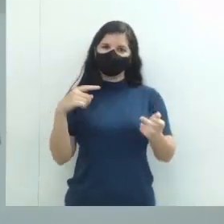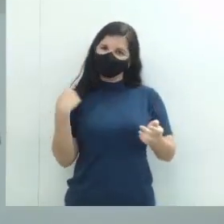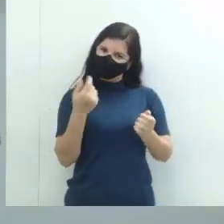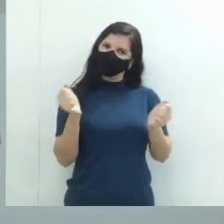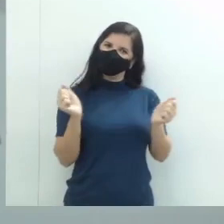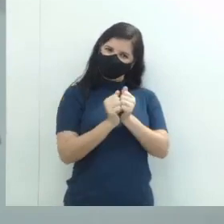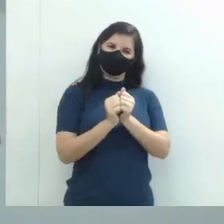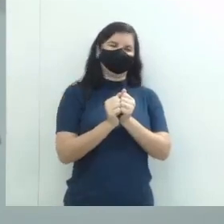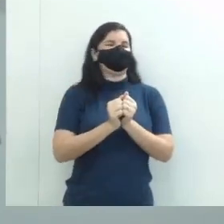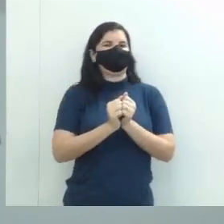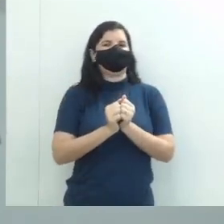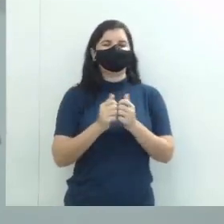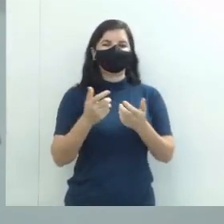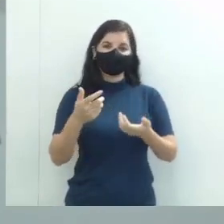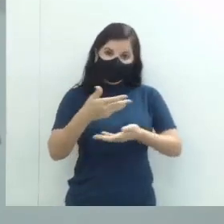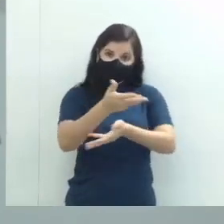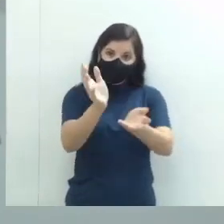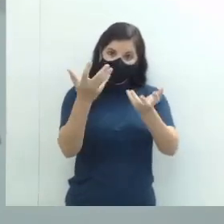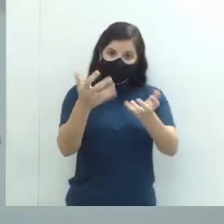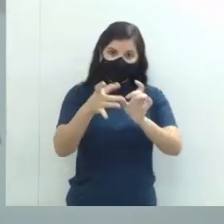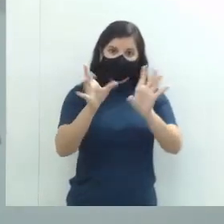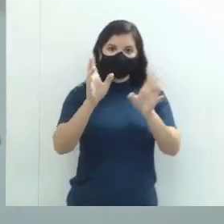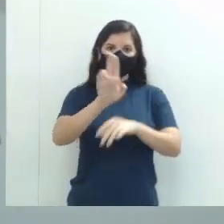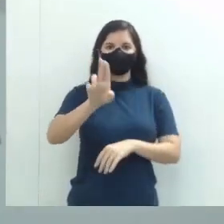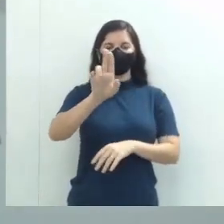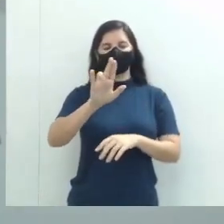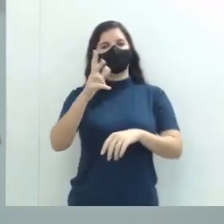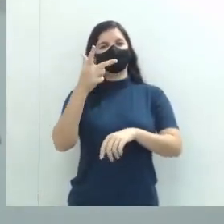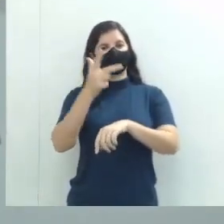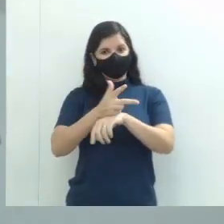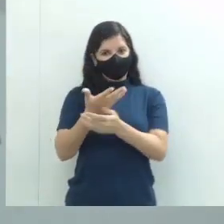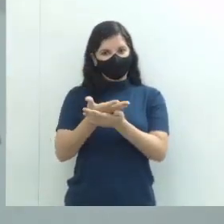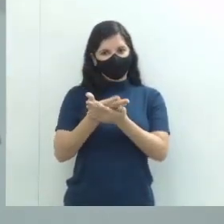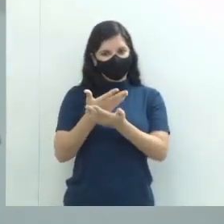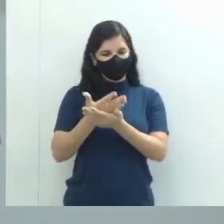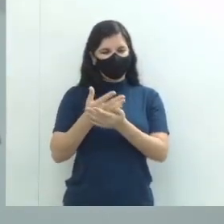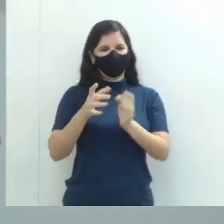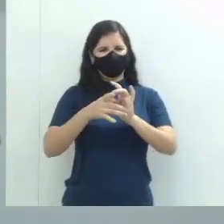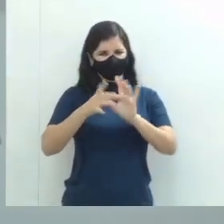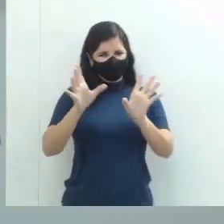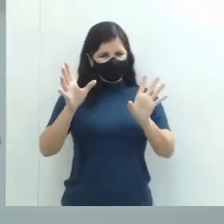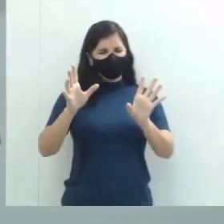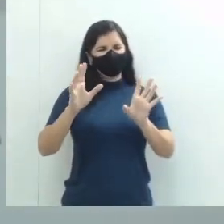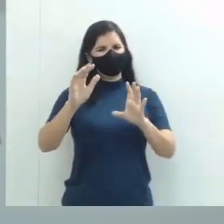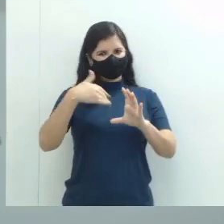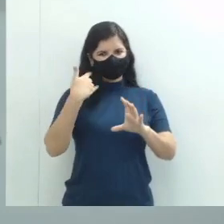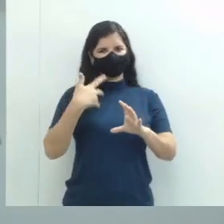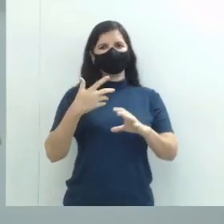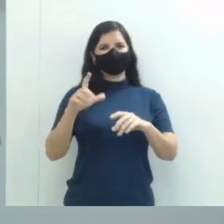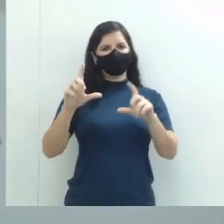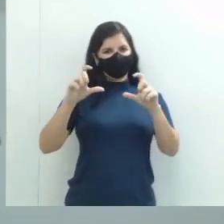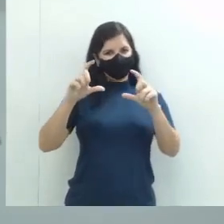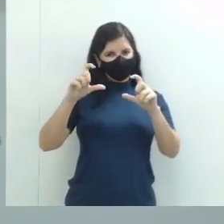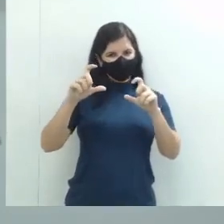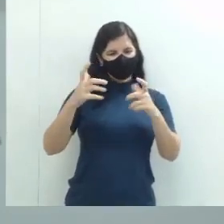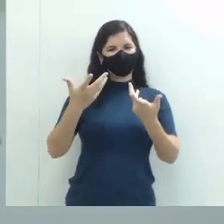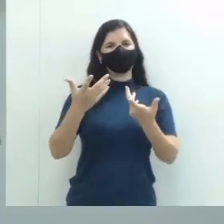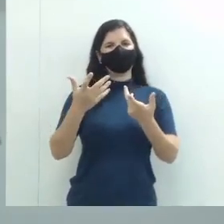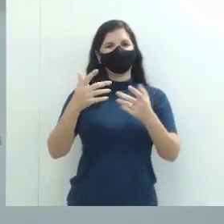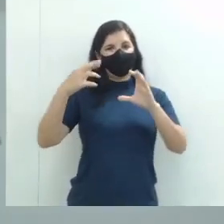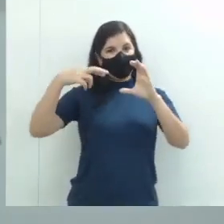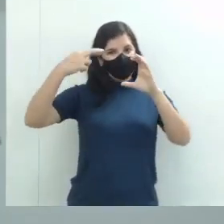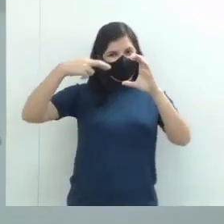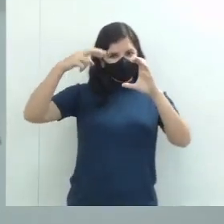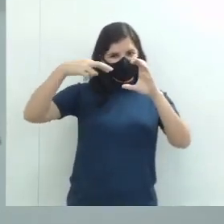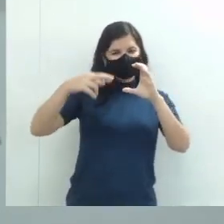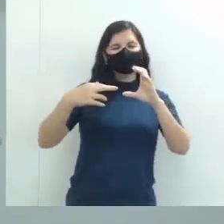juntos. Você que quer usar nossas videoaulas, que está usando, manda pra gente, manda lá uma foto sua no Robertão